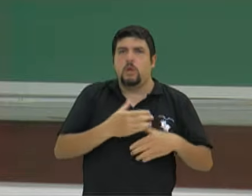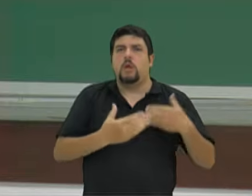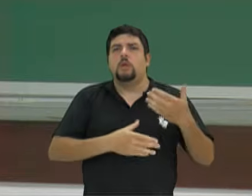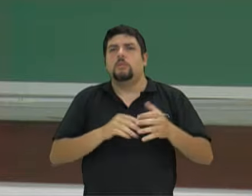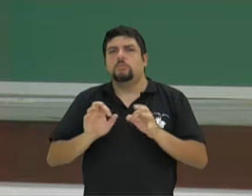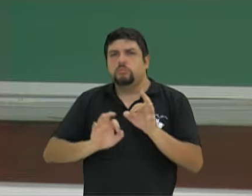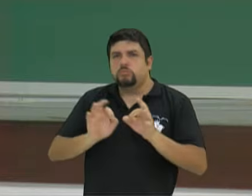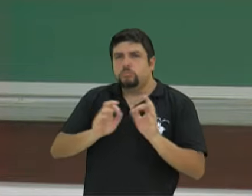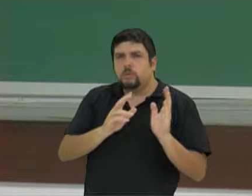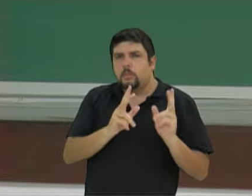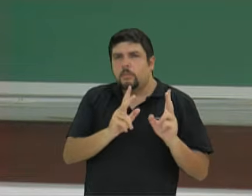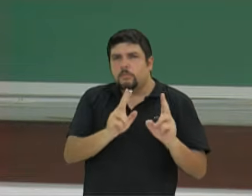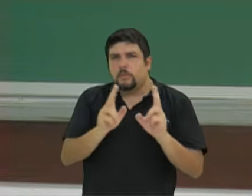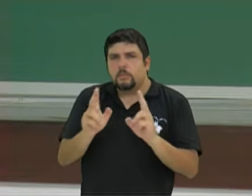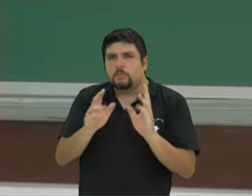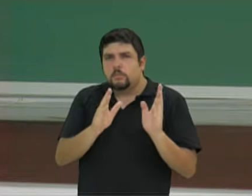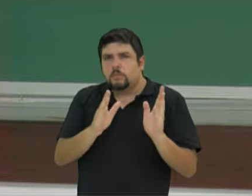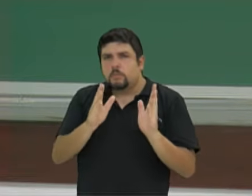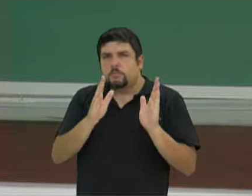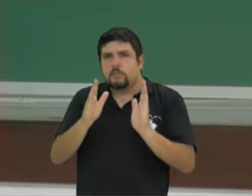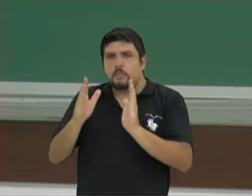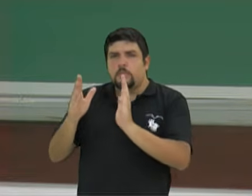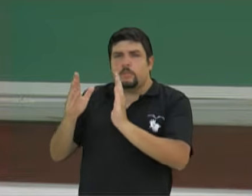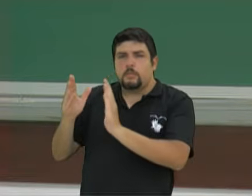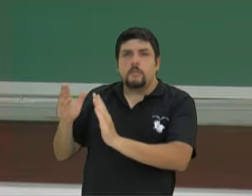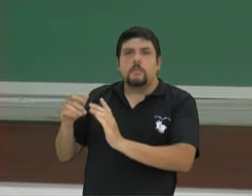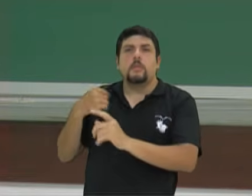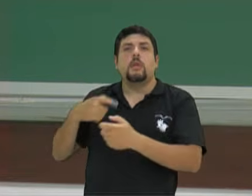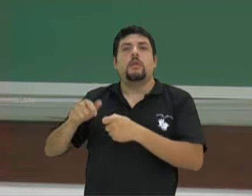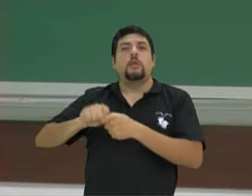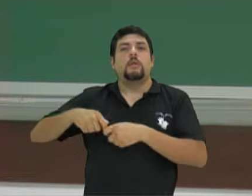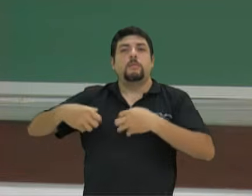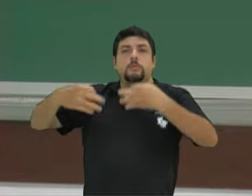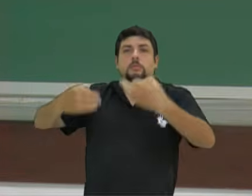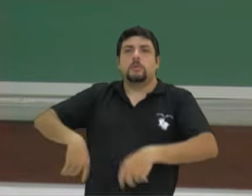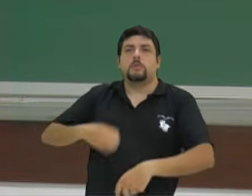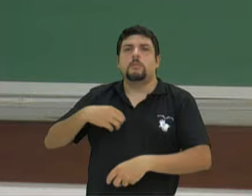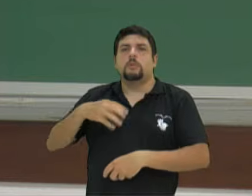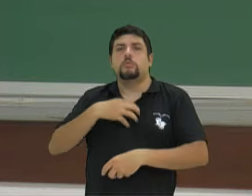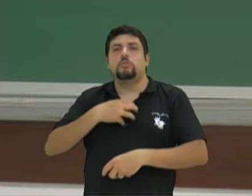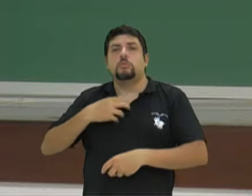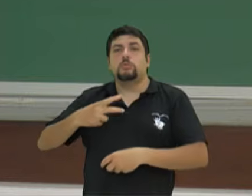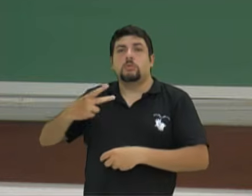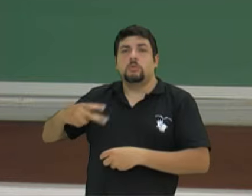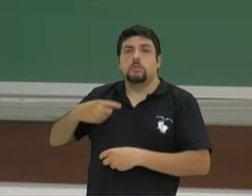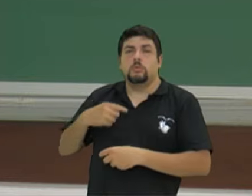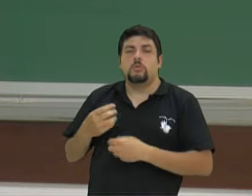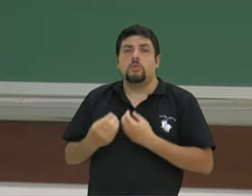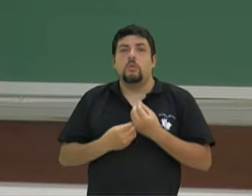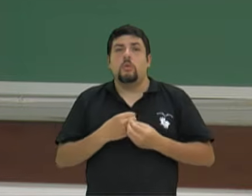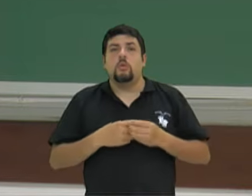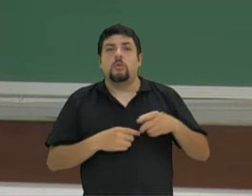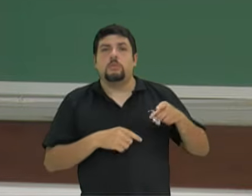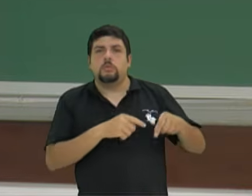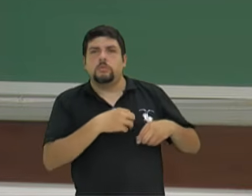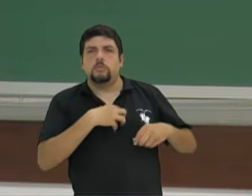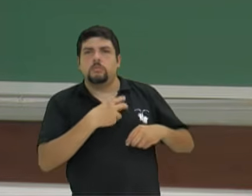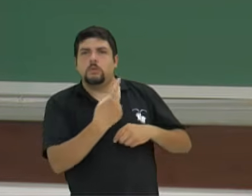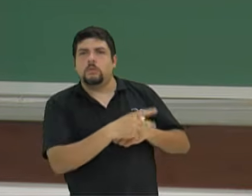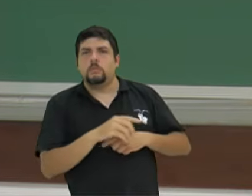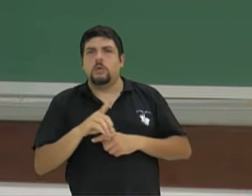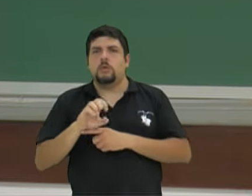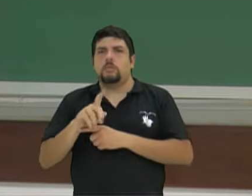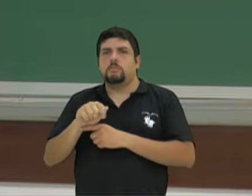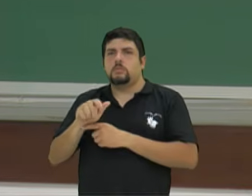é que ele vai colocar exatamente da maneira que ele quis, ali, que o cara da decupagem